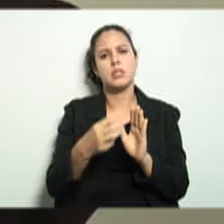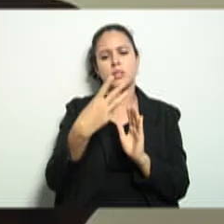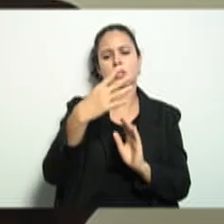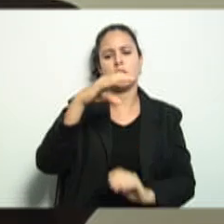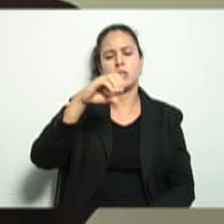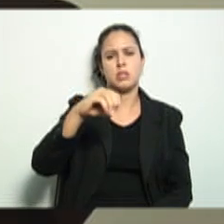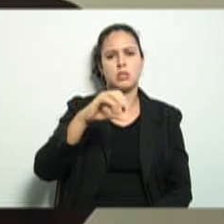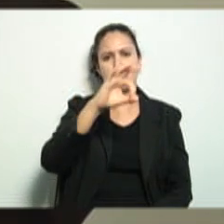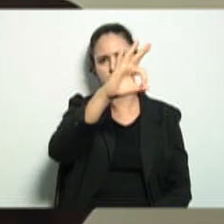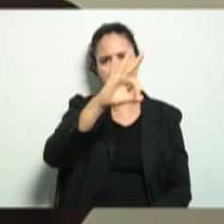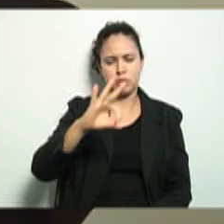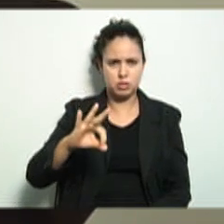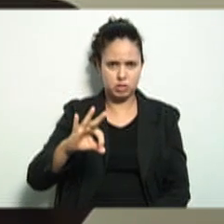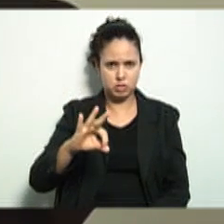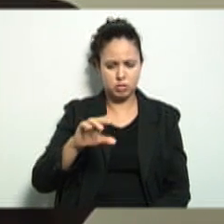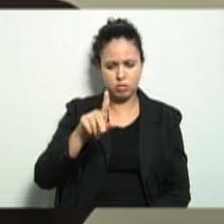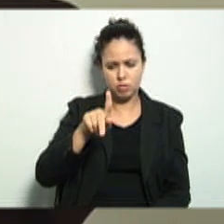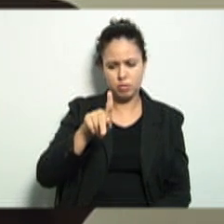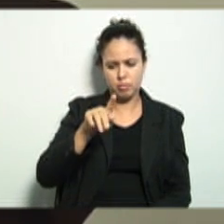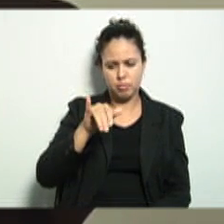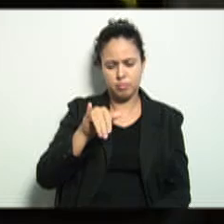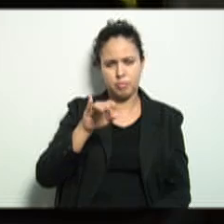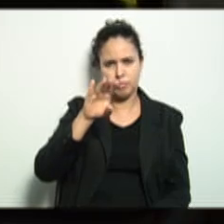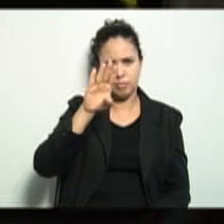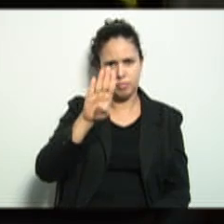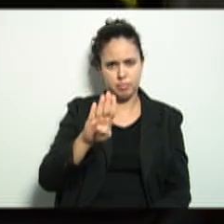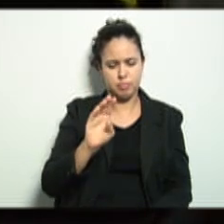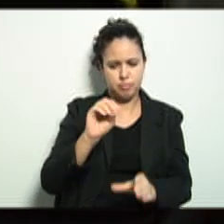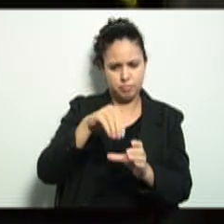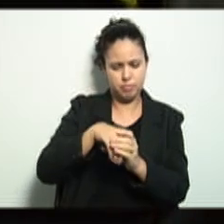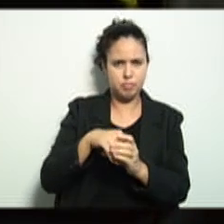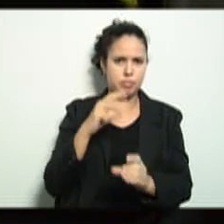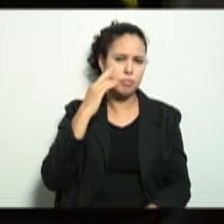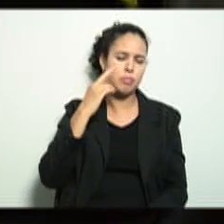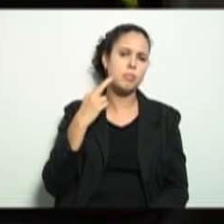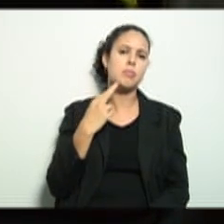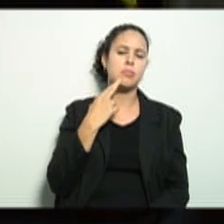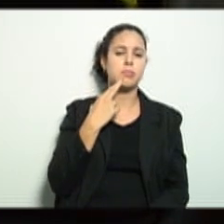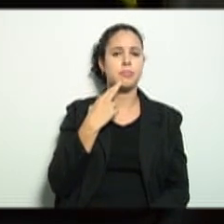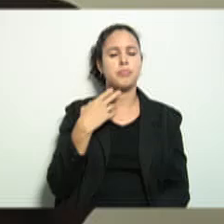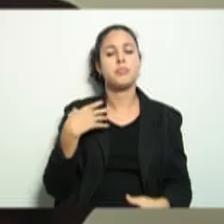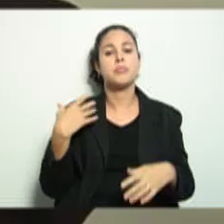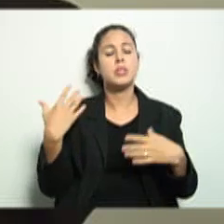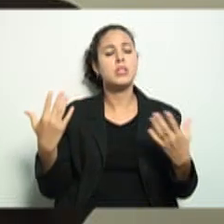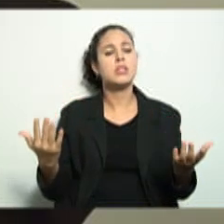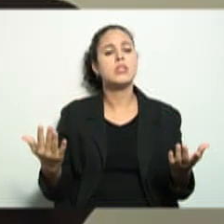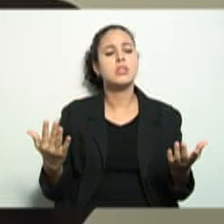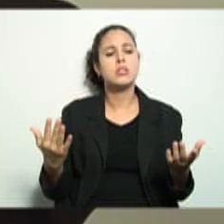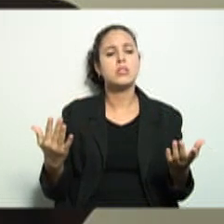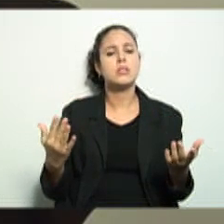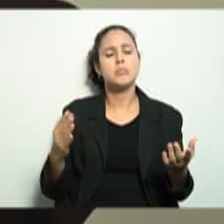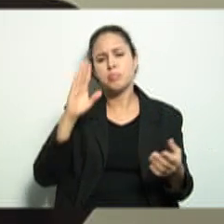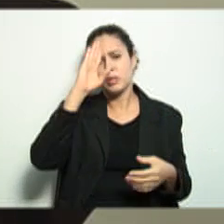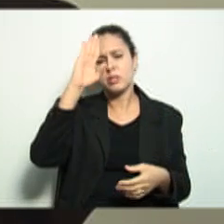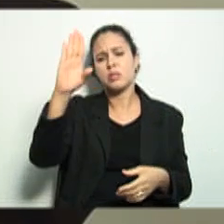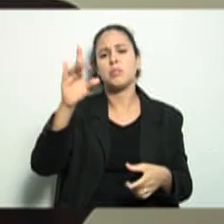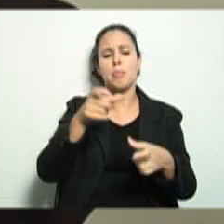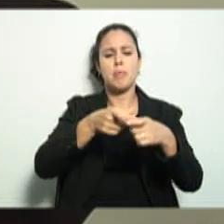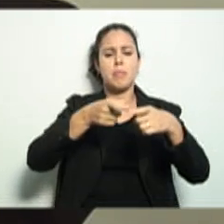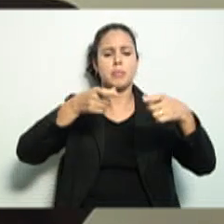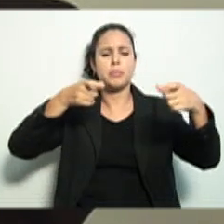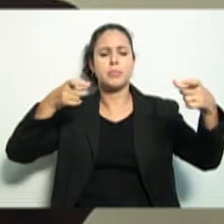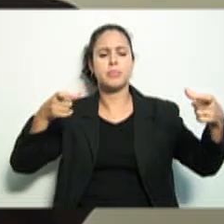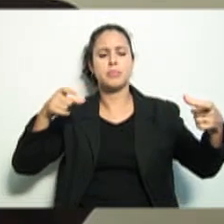30% do PIB rondoniense atualmente. E quais são os maiores potenciais? Olha, nós podemos